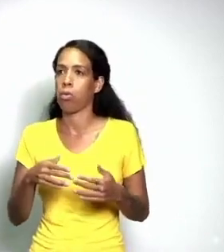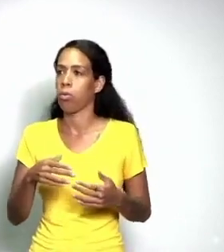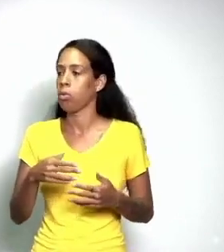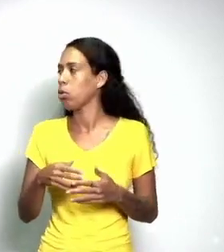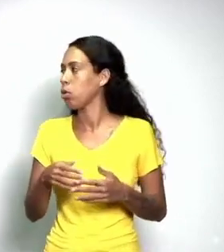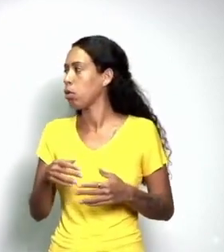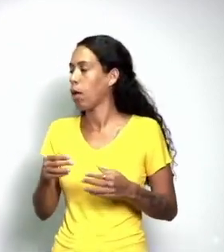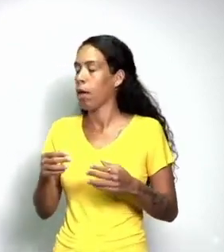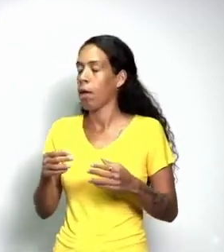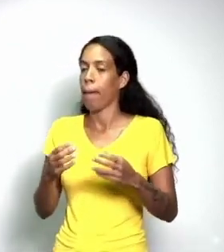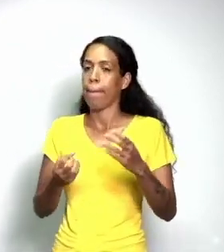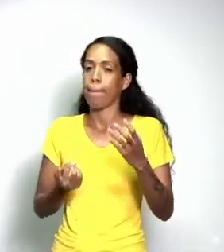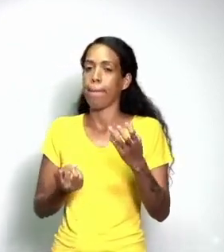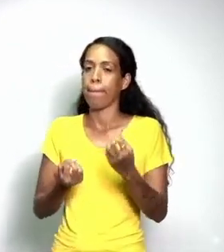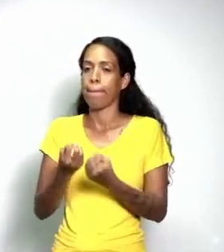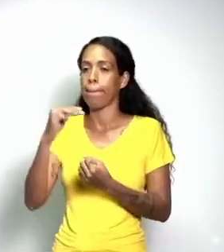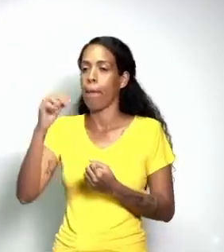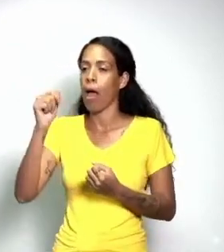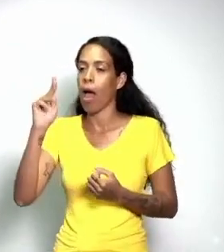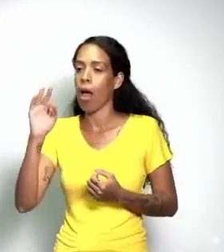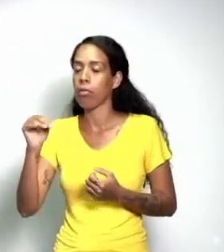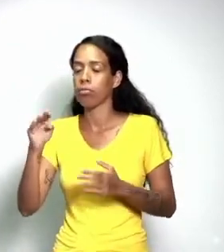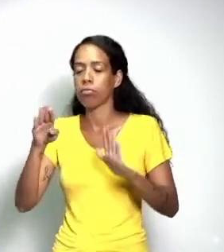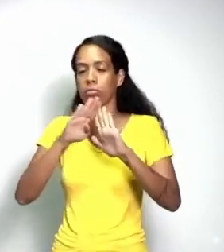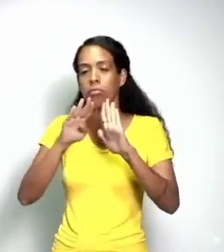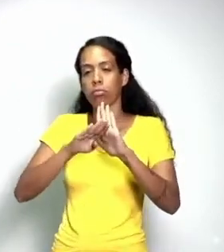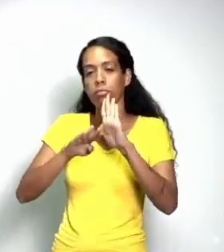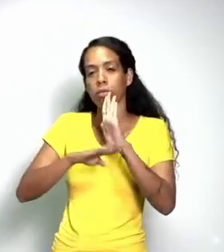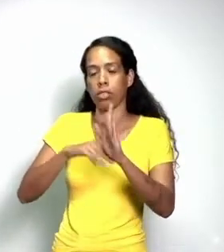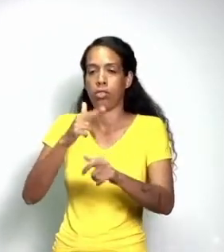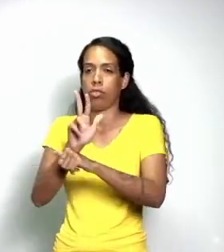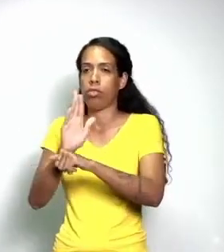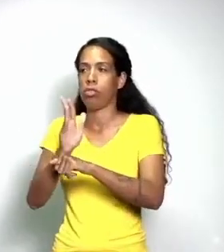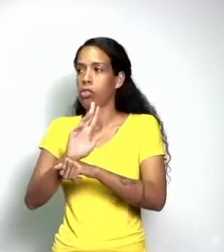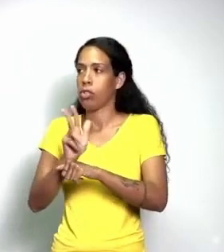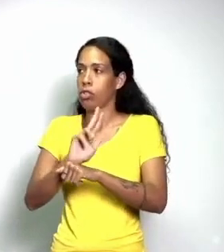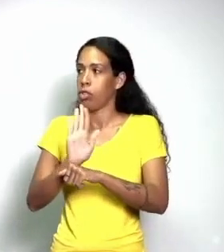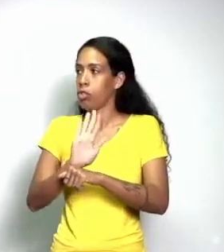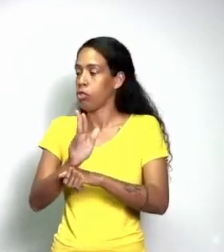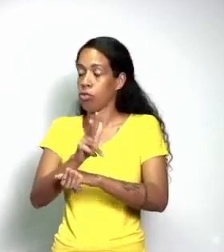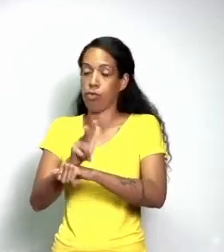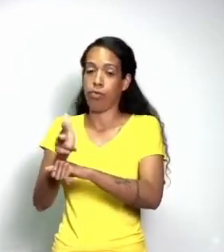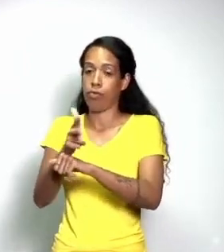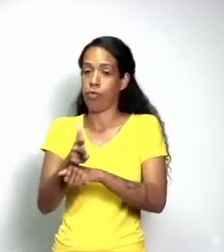serial mato, por exemplo, que aí vai ser uma série de filmagens que a gente vai fazer no mato.